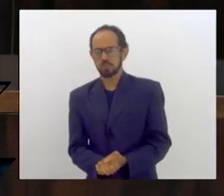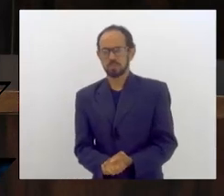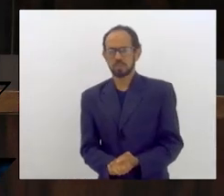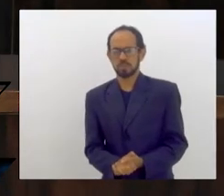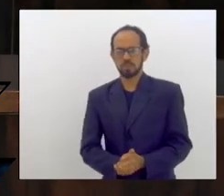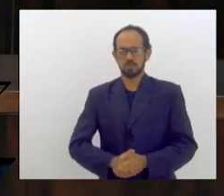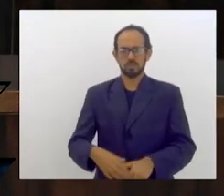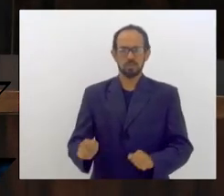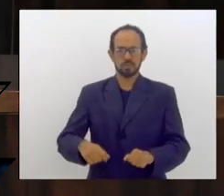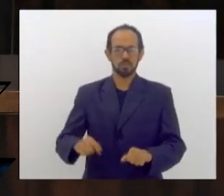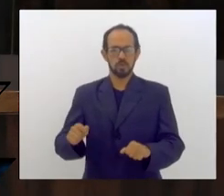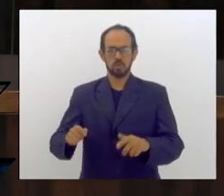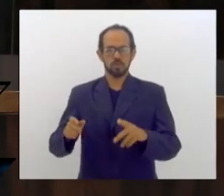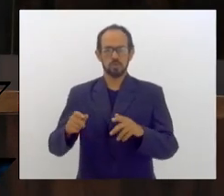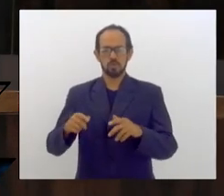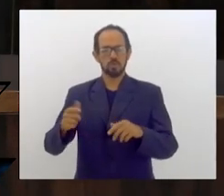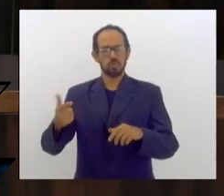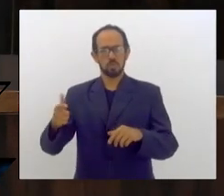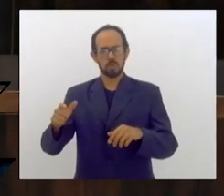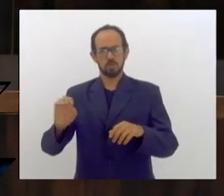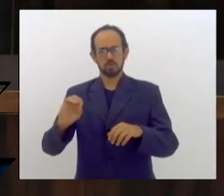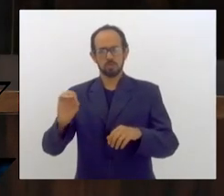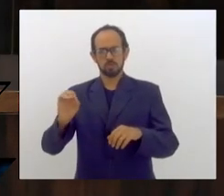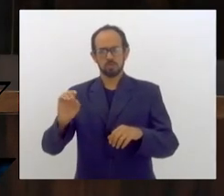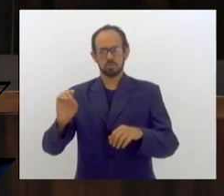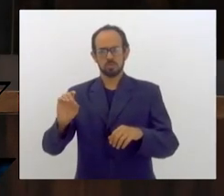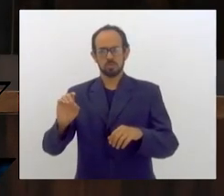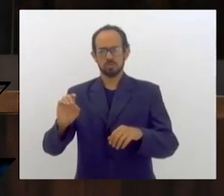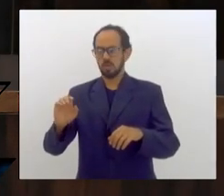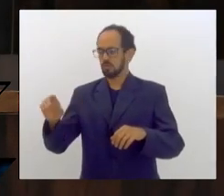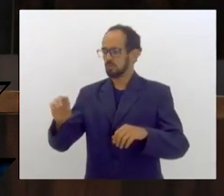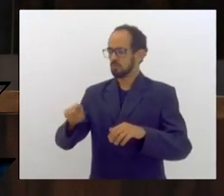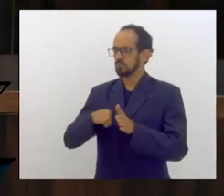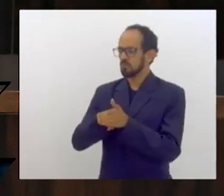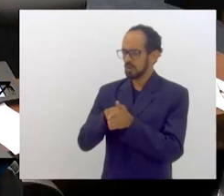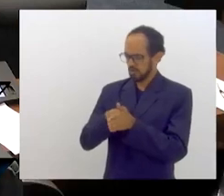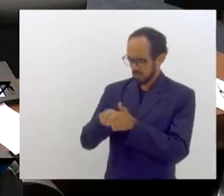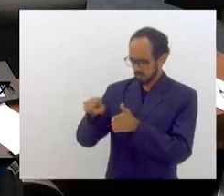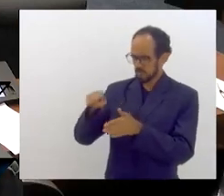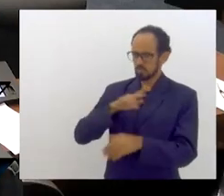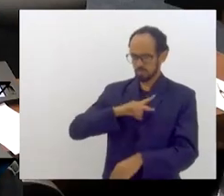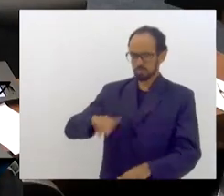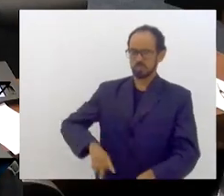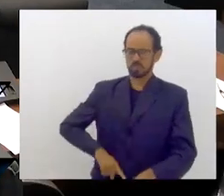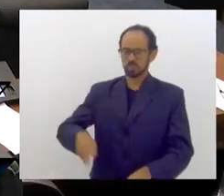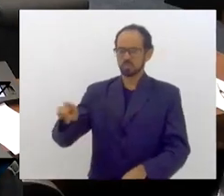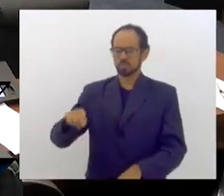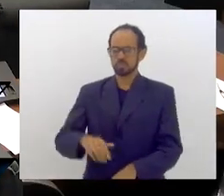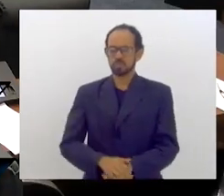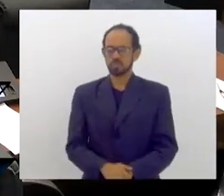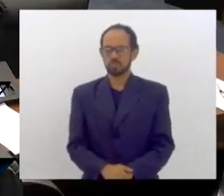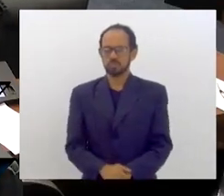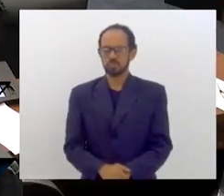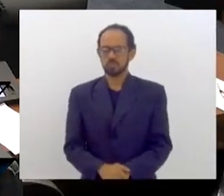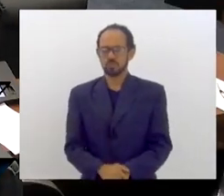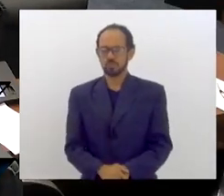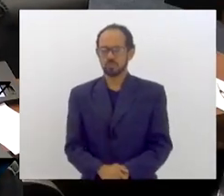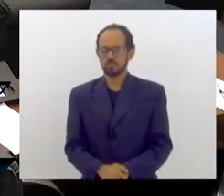Não havendo quem queira discutir. Verificação, presidente. Discussão. Verificação, presidente. Em